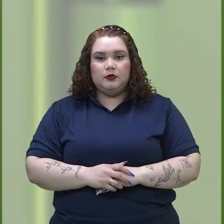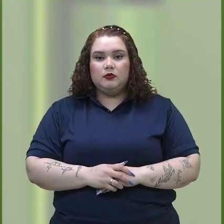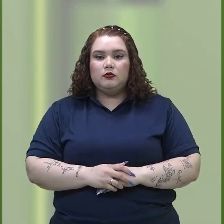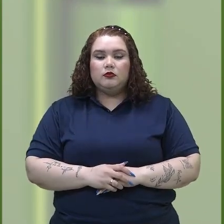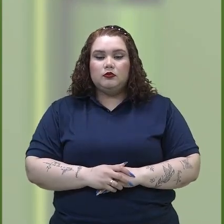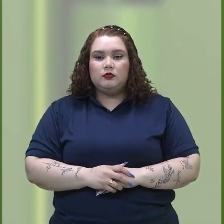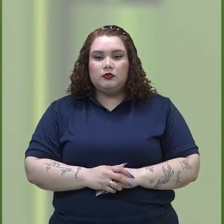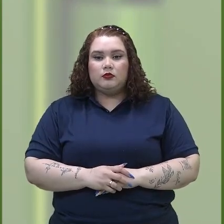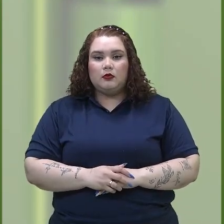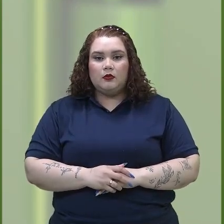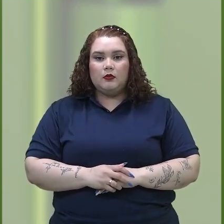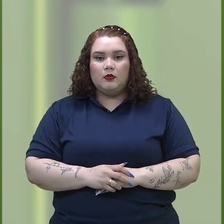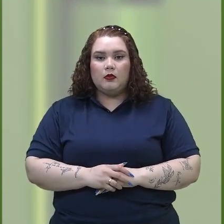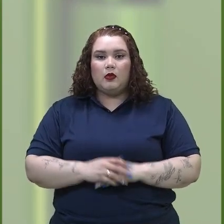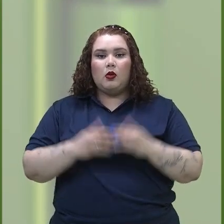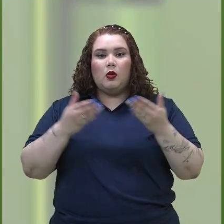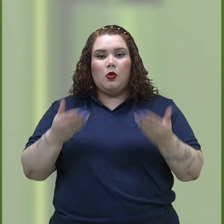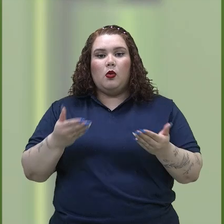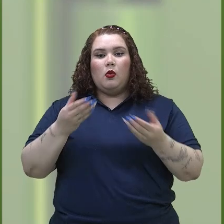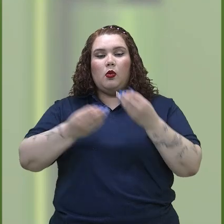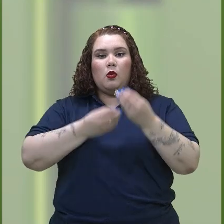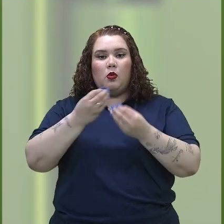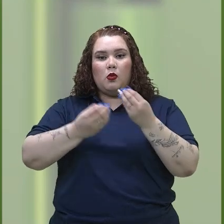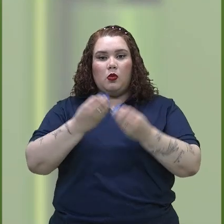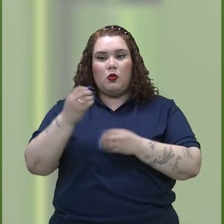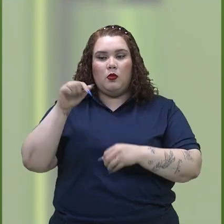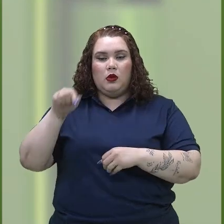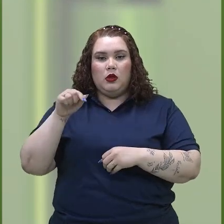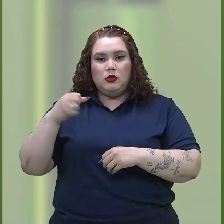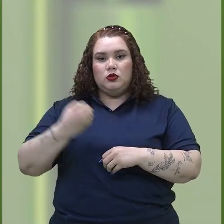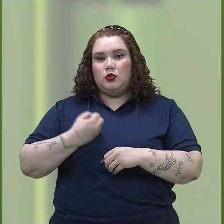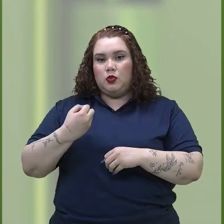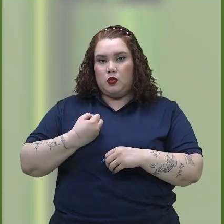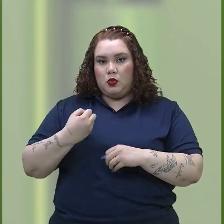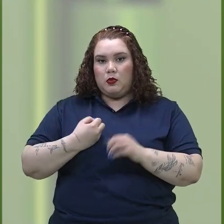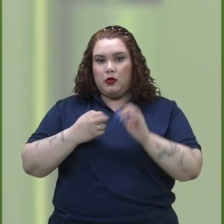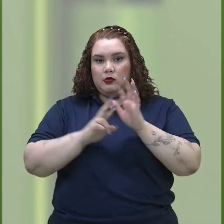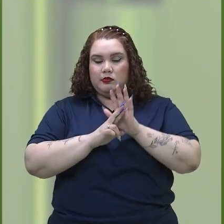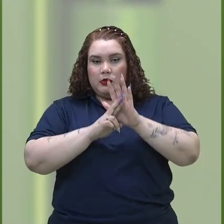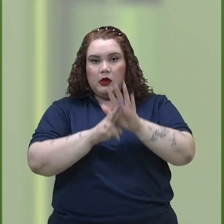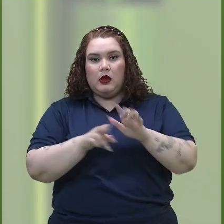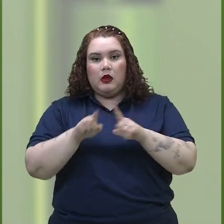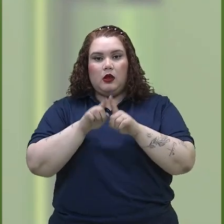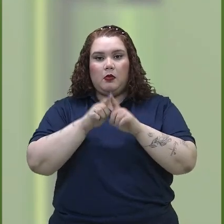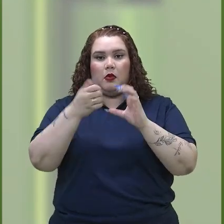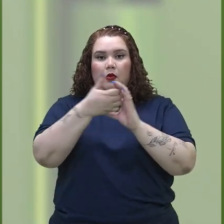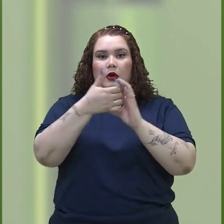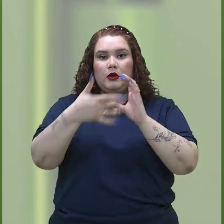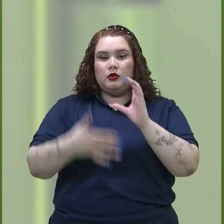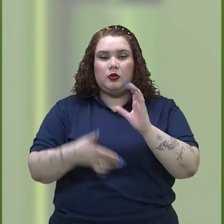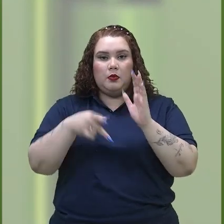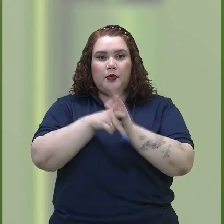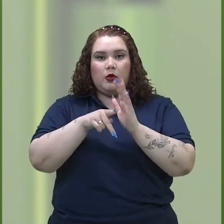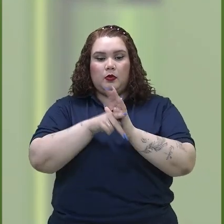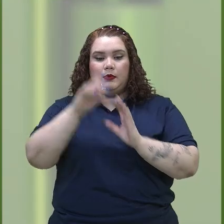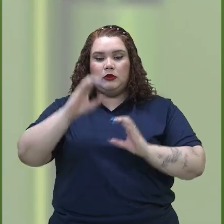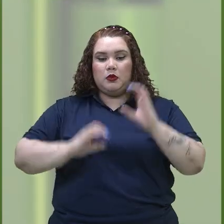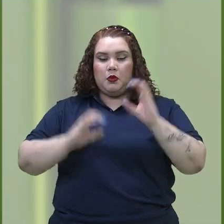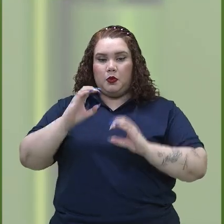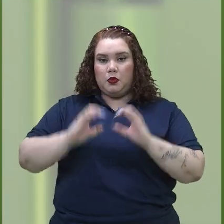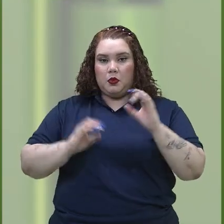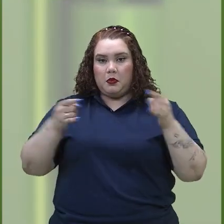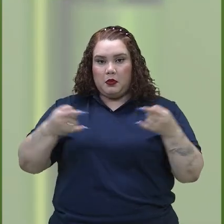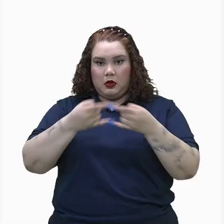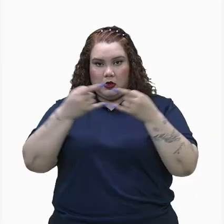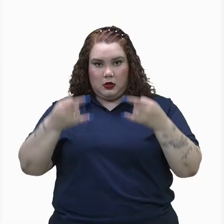essa questão da resistência equivalente e das características de um circuito em paralelo. Então,